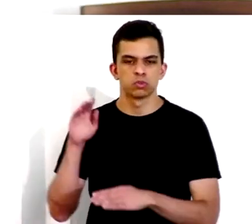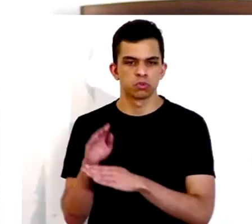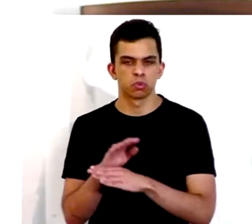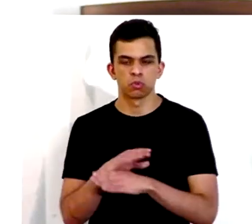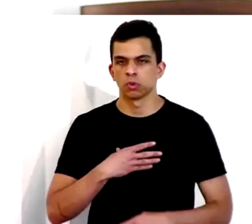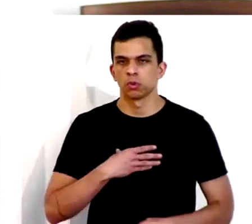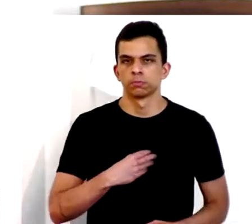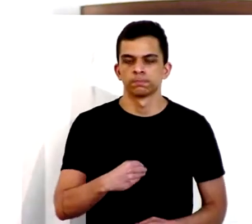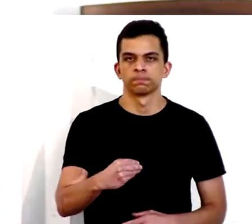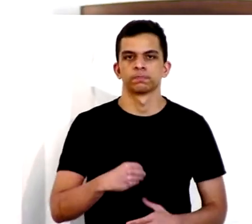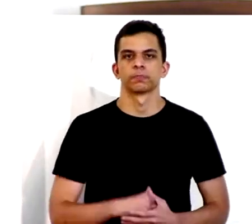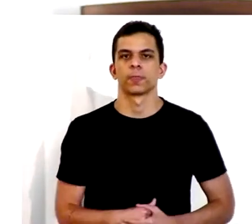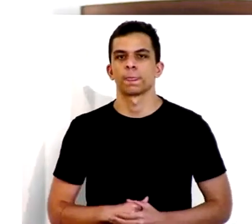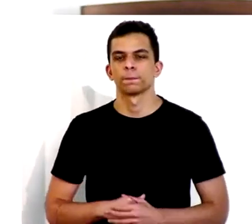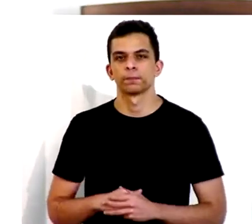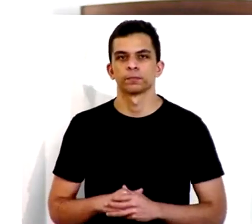filho.